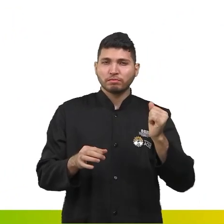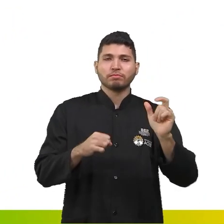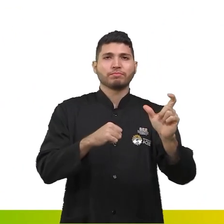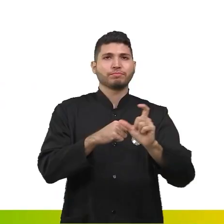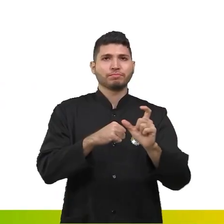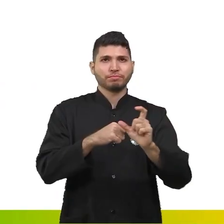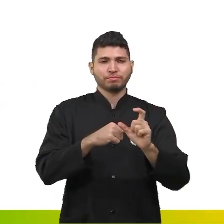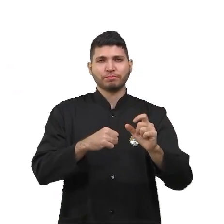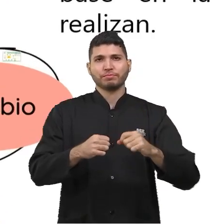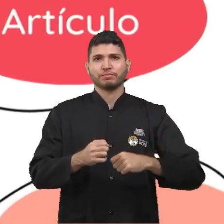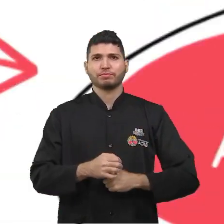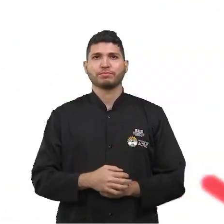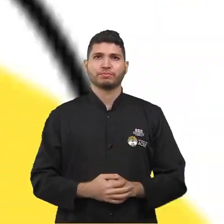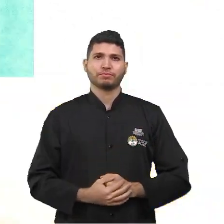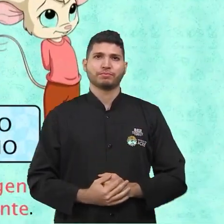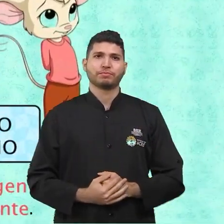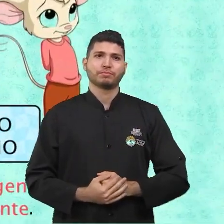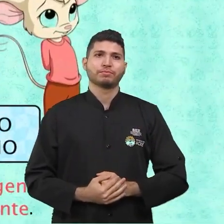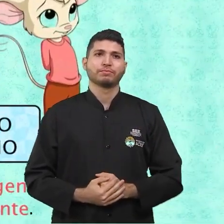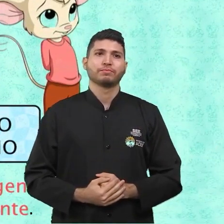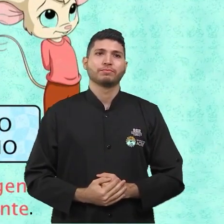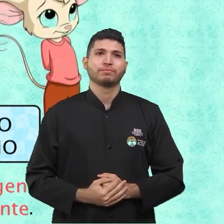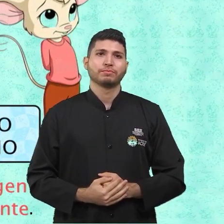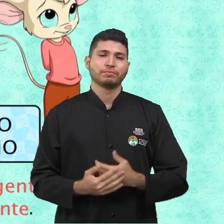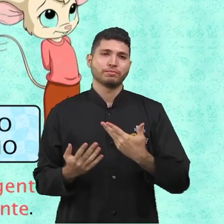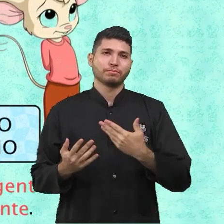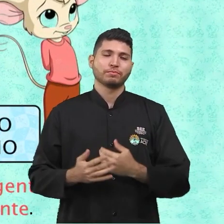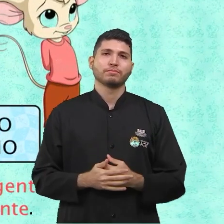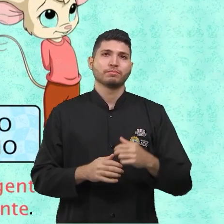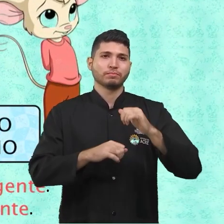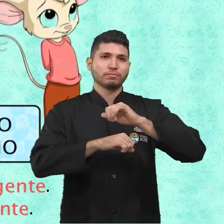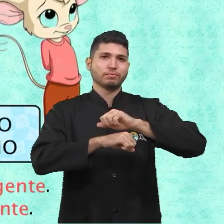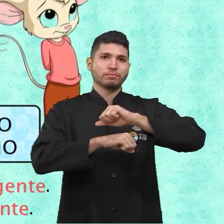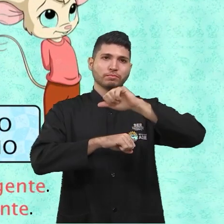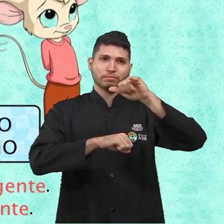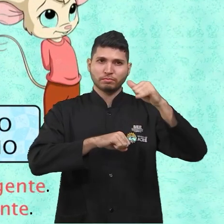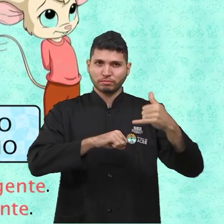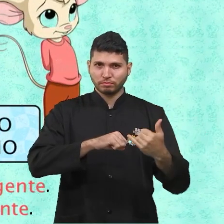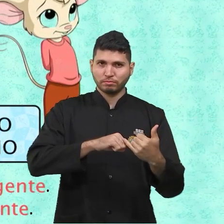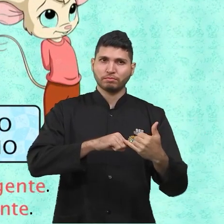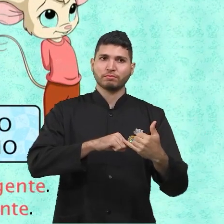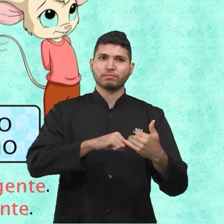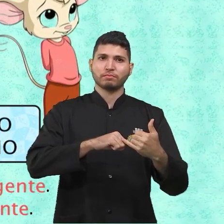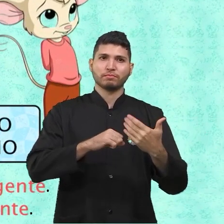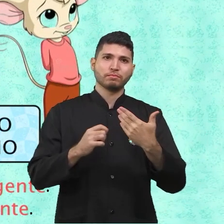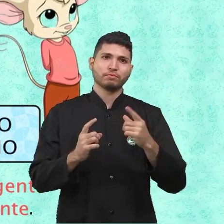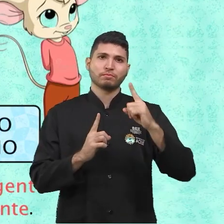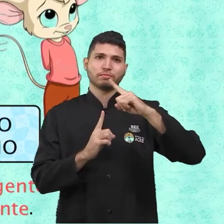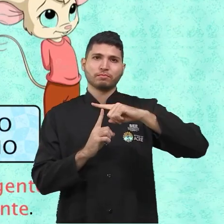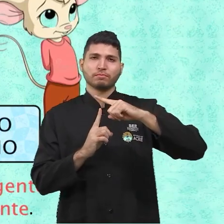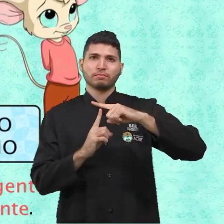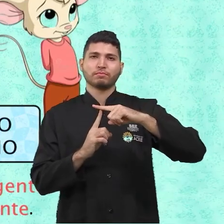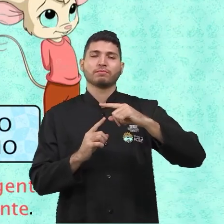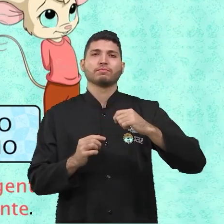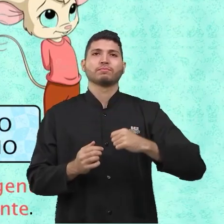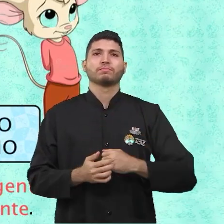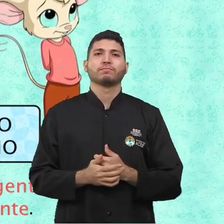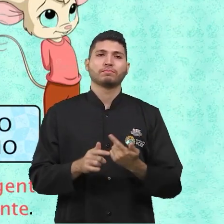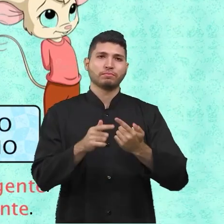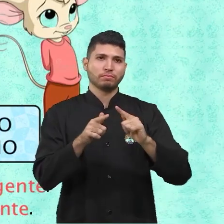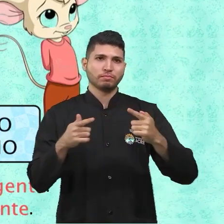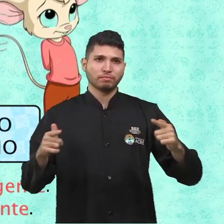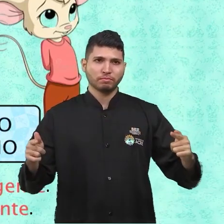sustantivo. Aí nós temos os adjetivos, que é a classe grammaticale